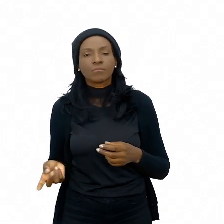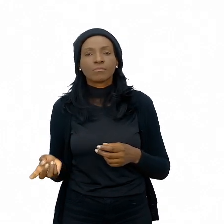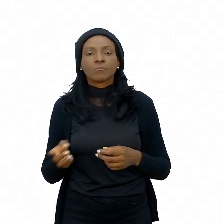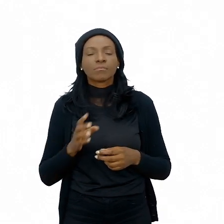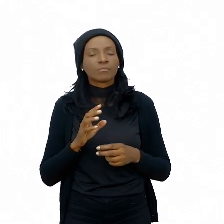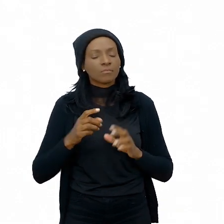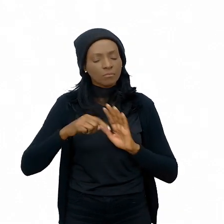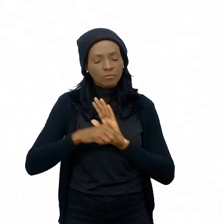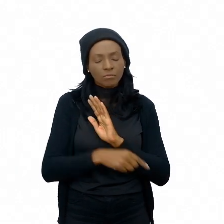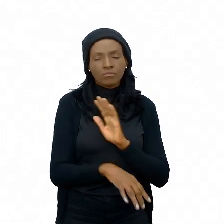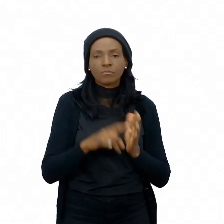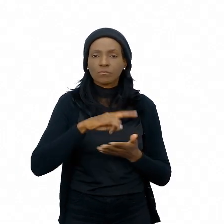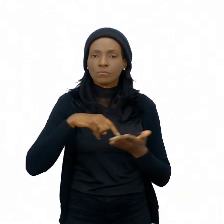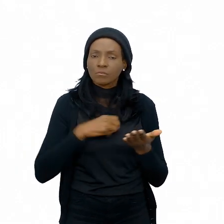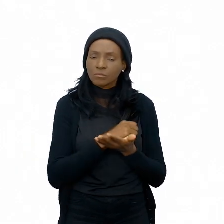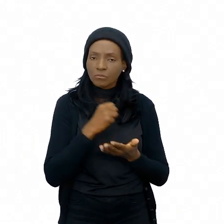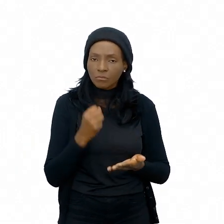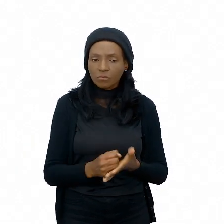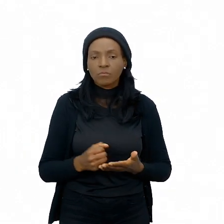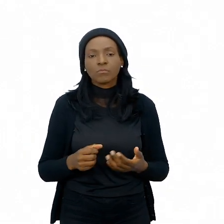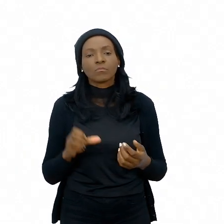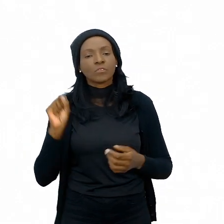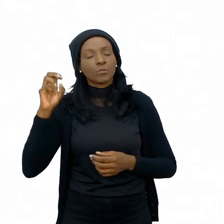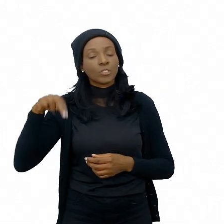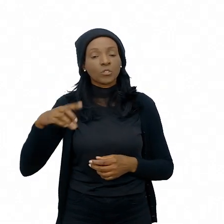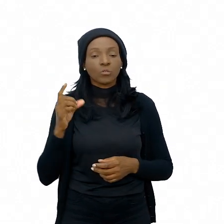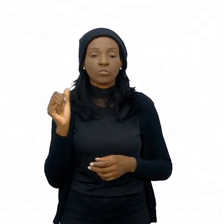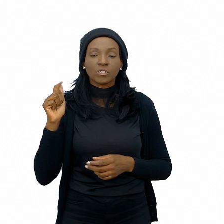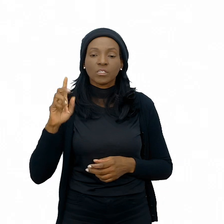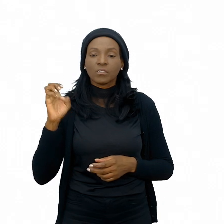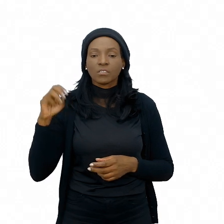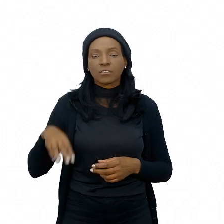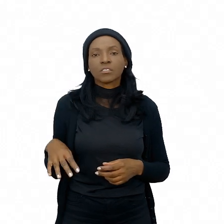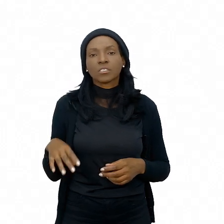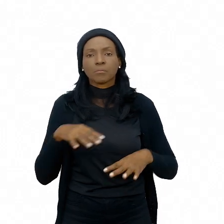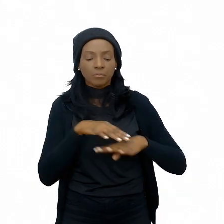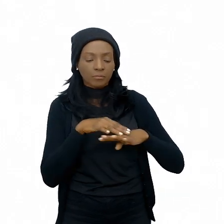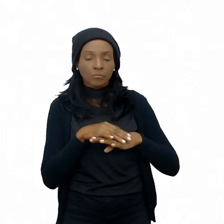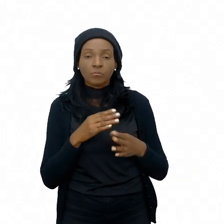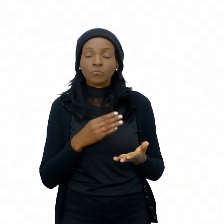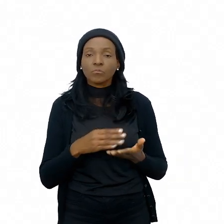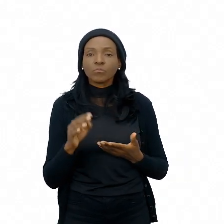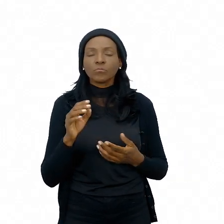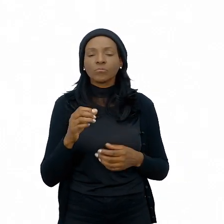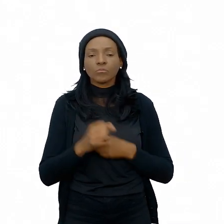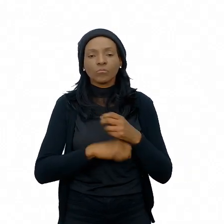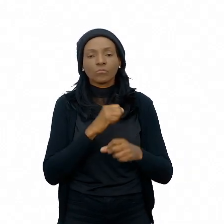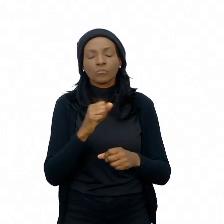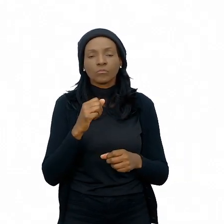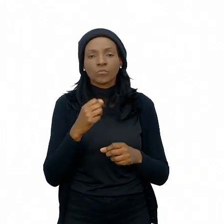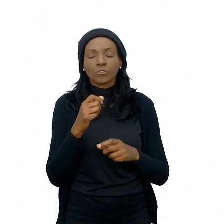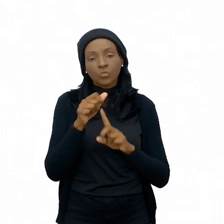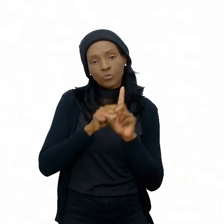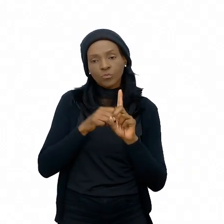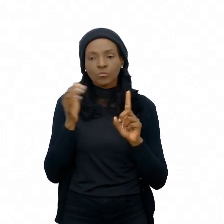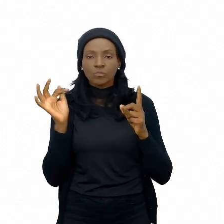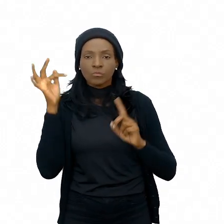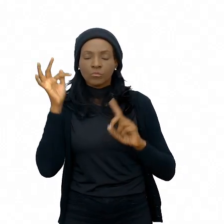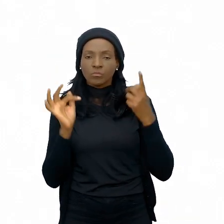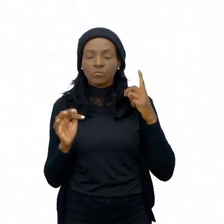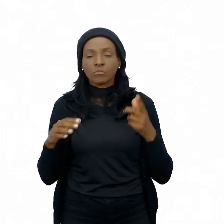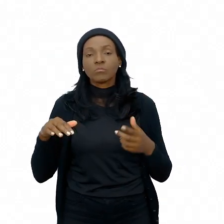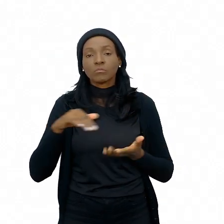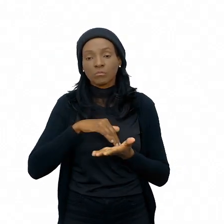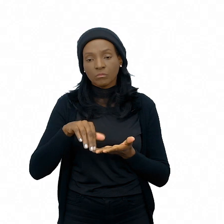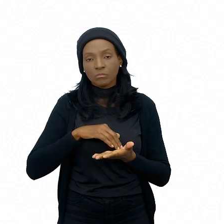de orientações para a sondagem de matemática, que foi publicado em fevereiro pela Secretaria Estadual da Educação,